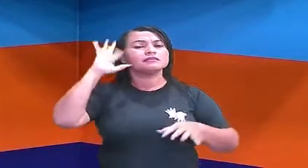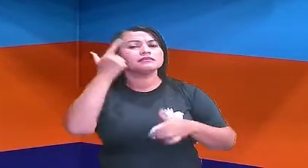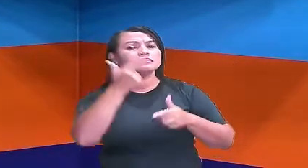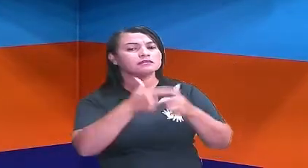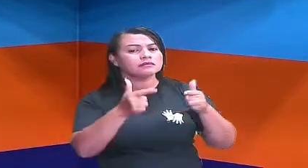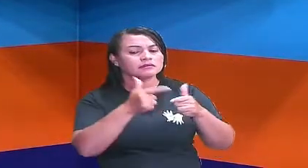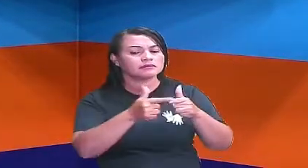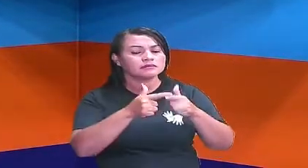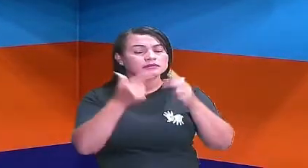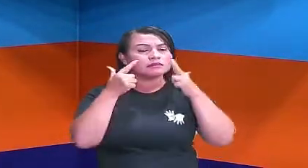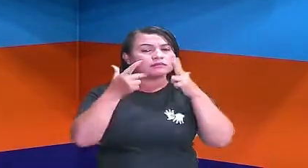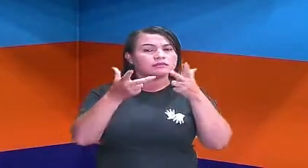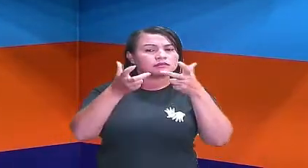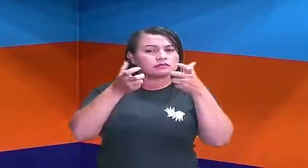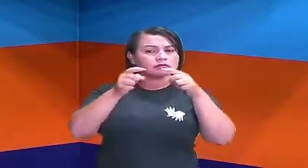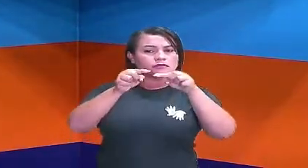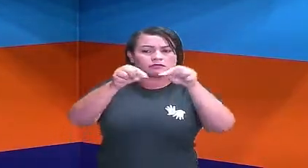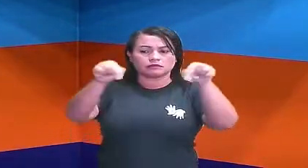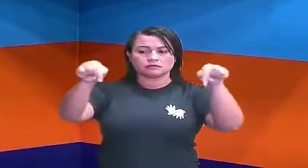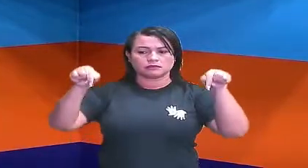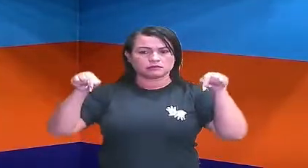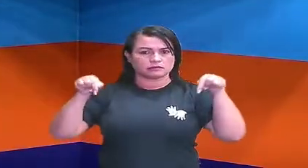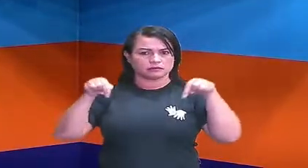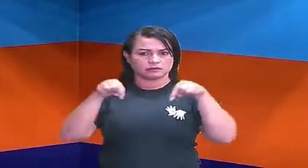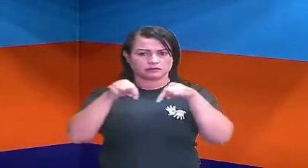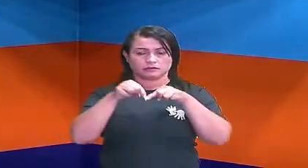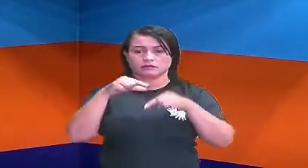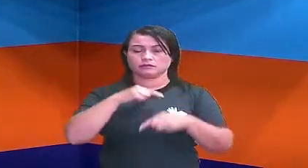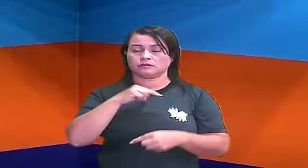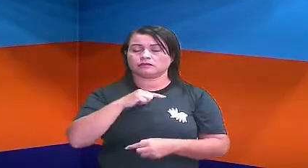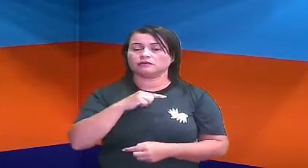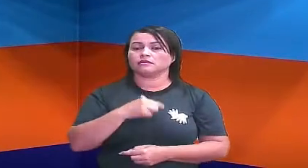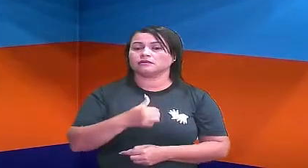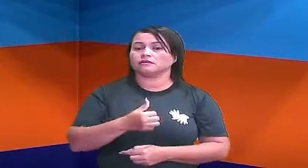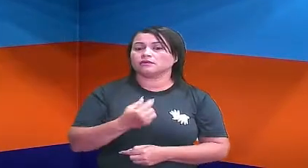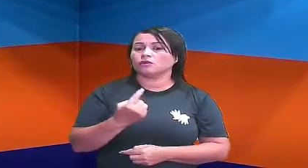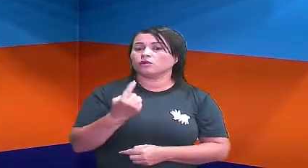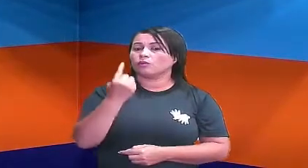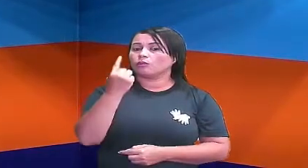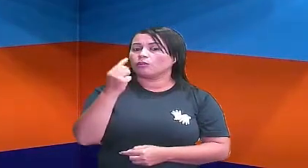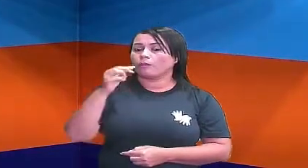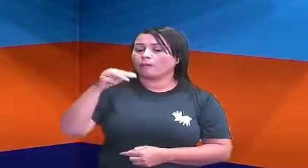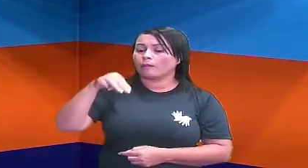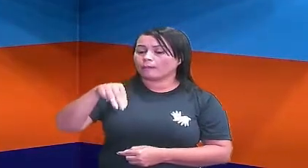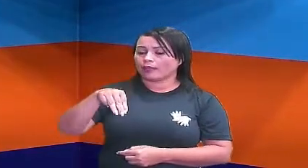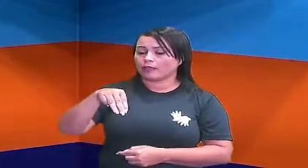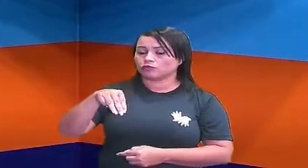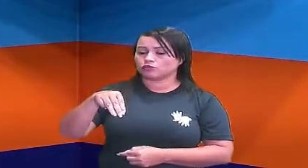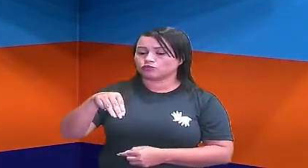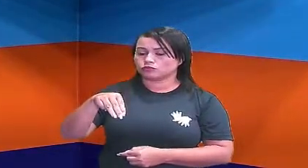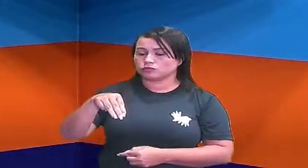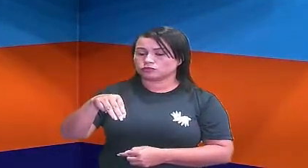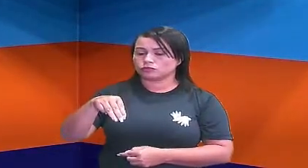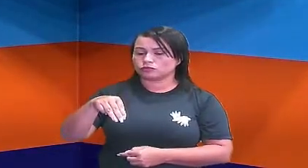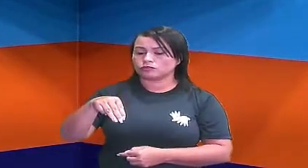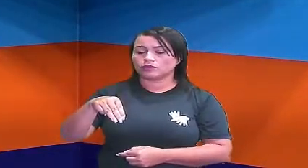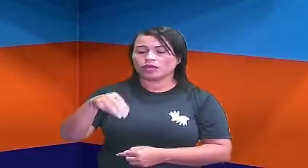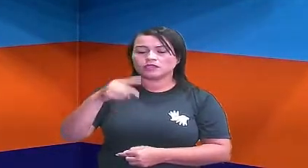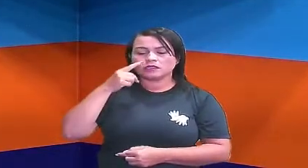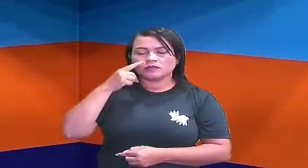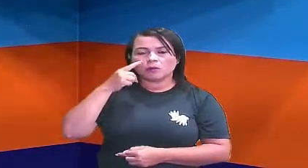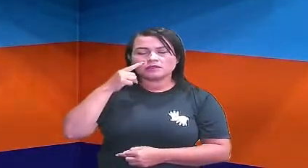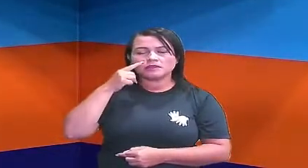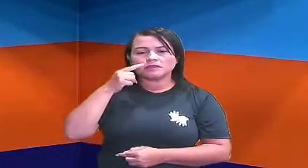problema? Observando um quadrado que possui 1 metro de lado, temos que a